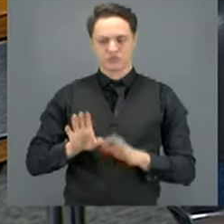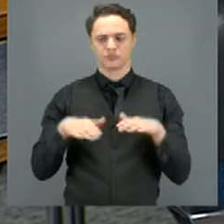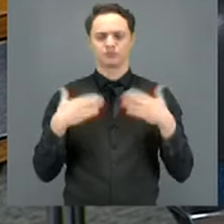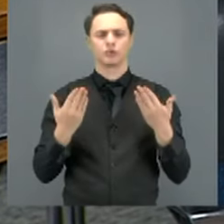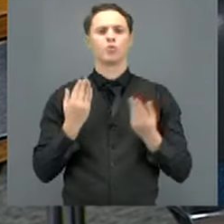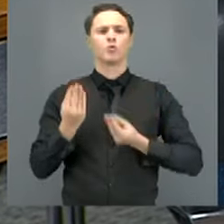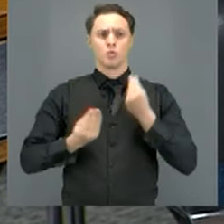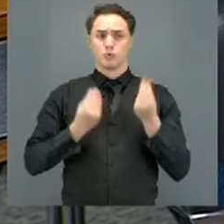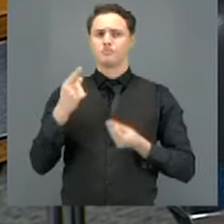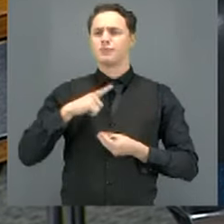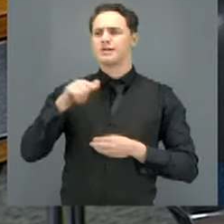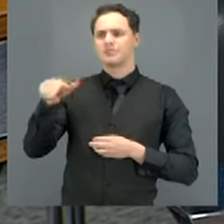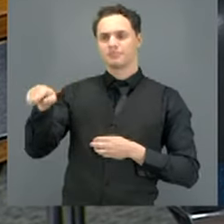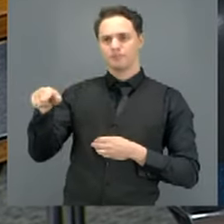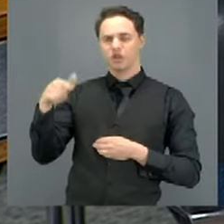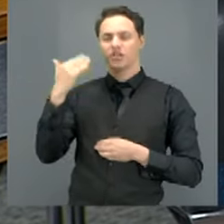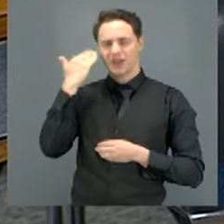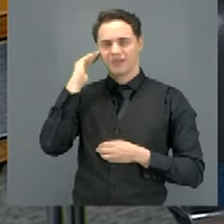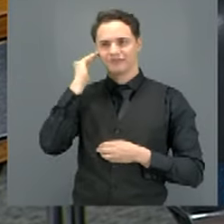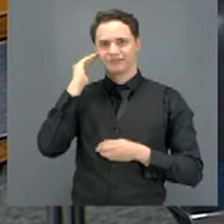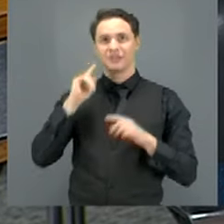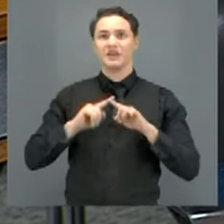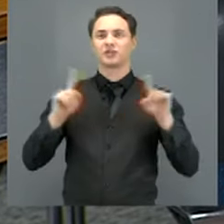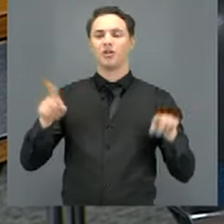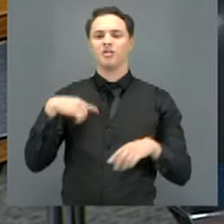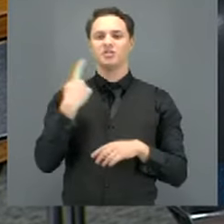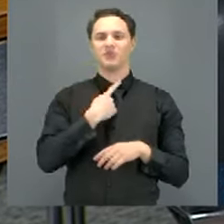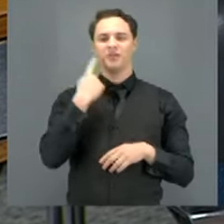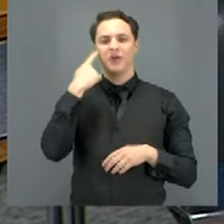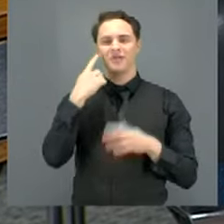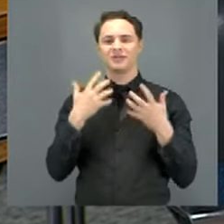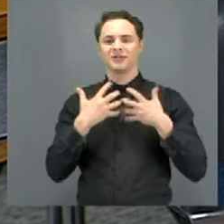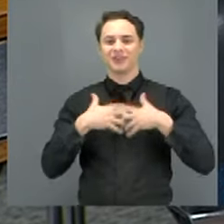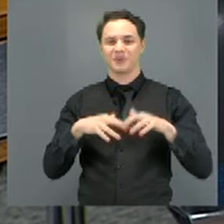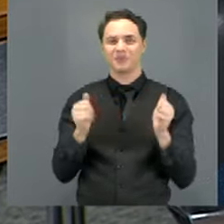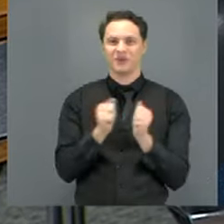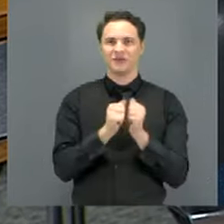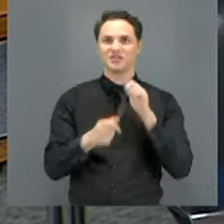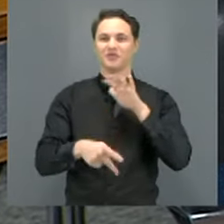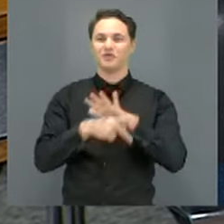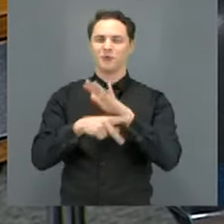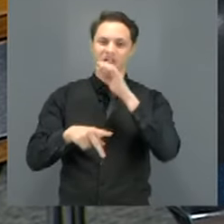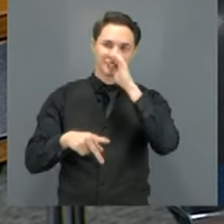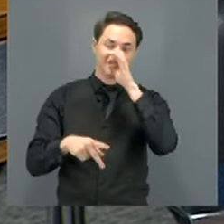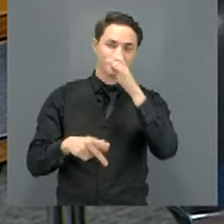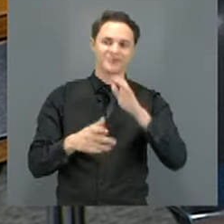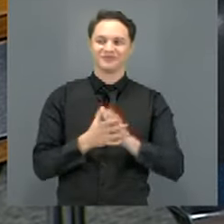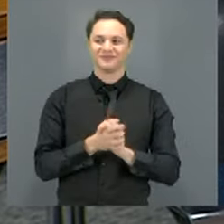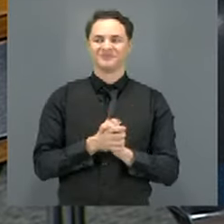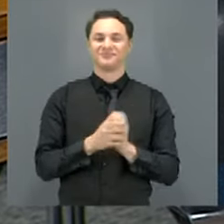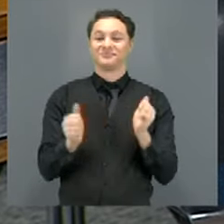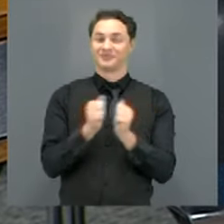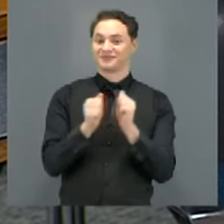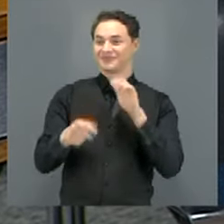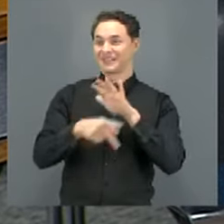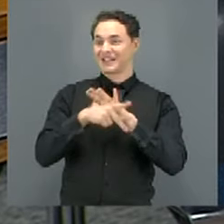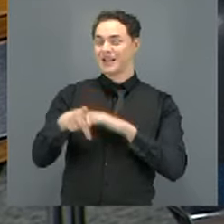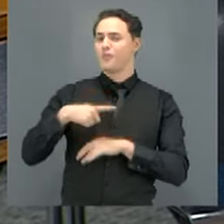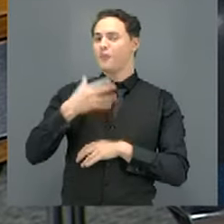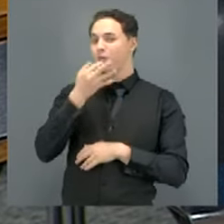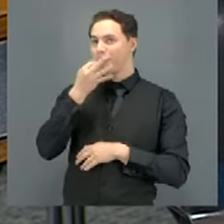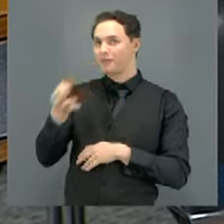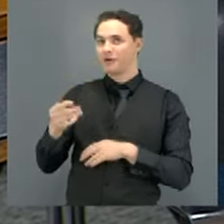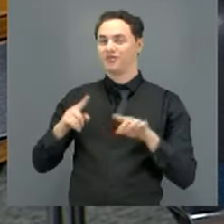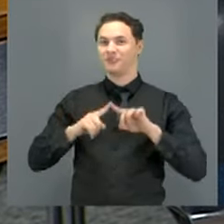qual é a visão que eles têm das nossas ONGs, com a visão que eles têm da FUNAI, da CASAI. Eles estavam comentando outro